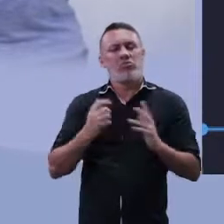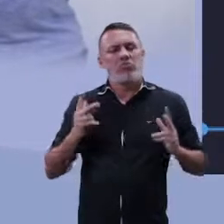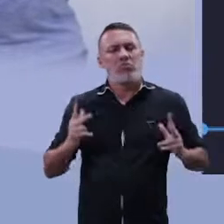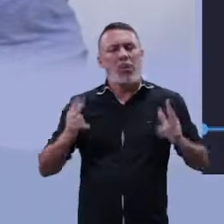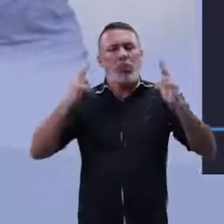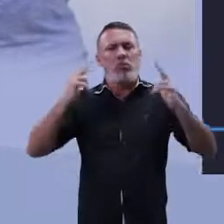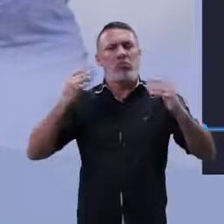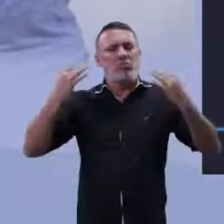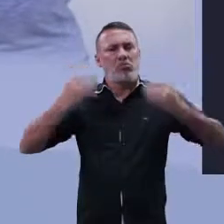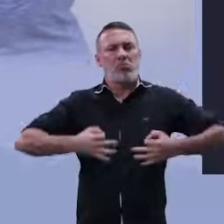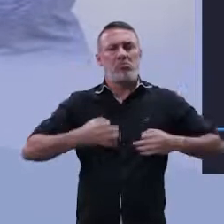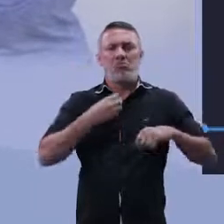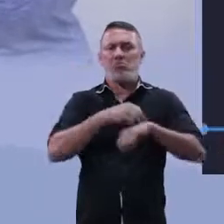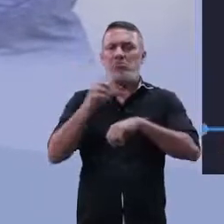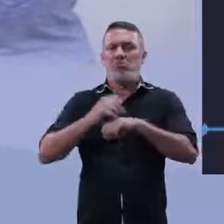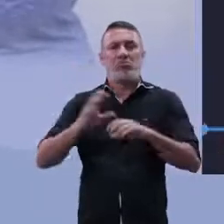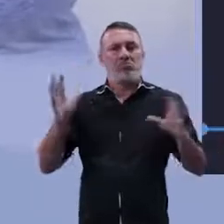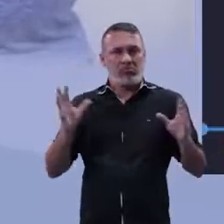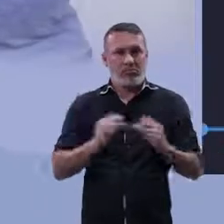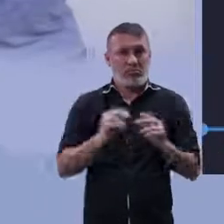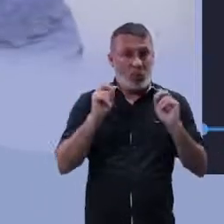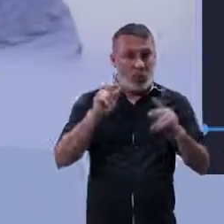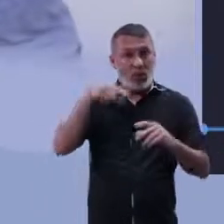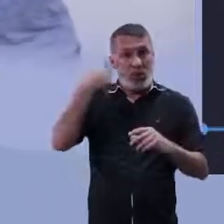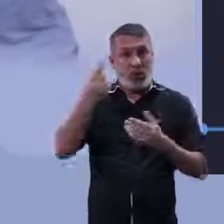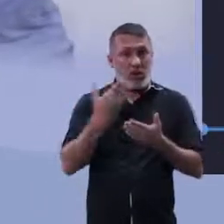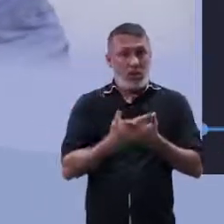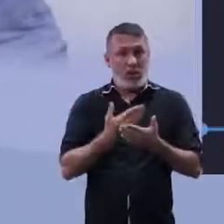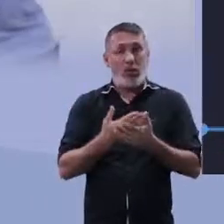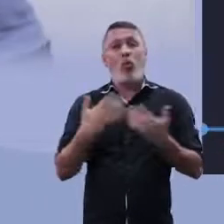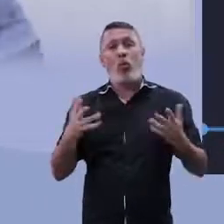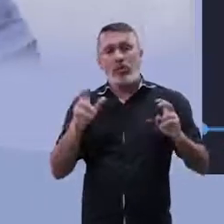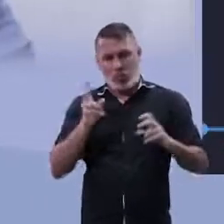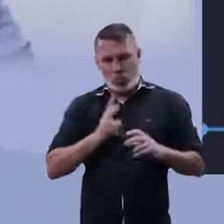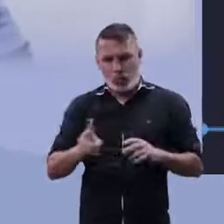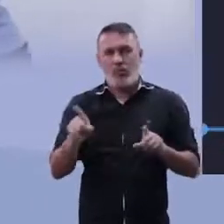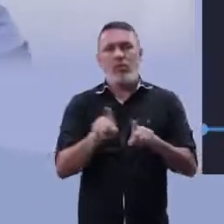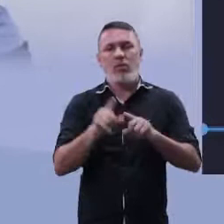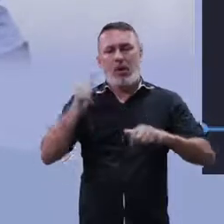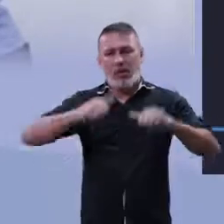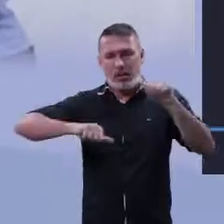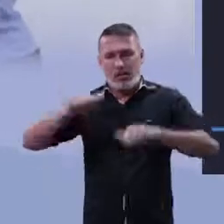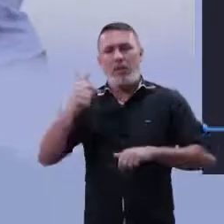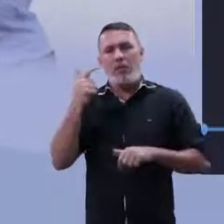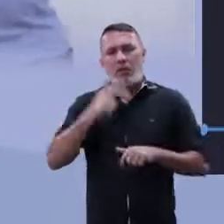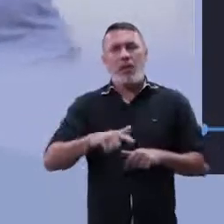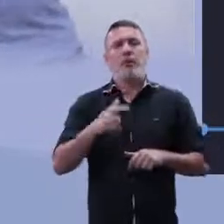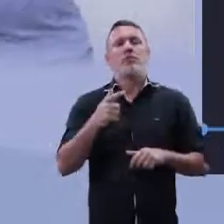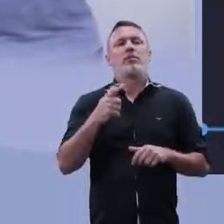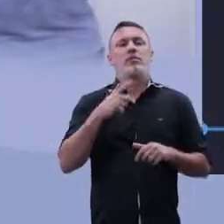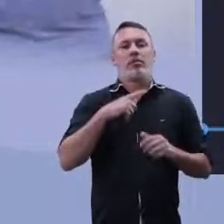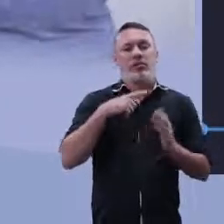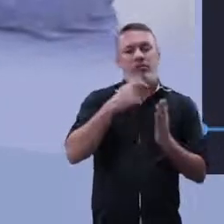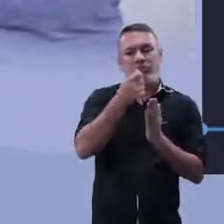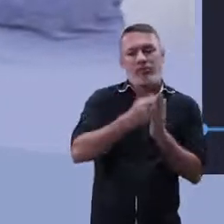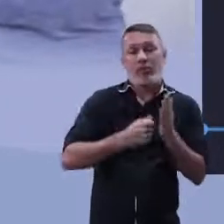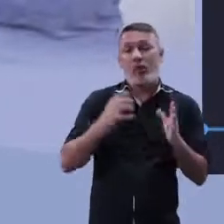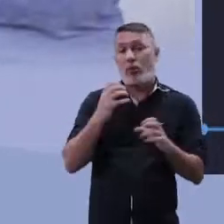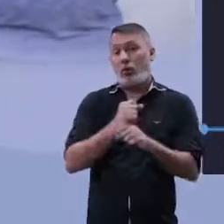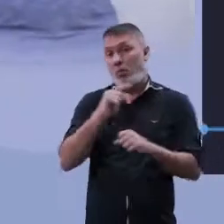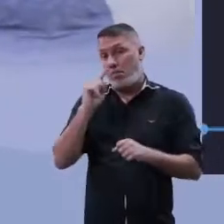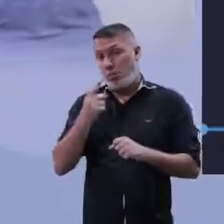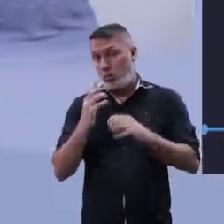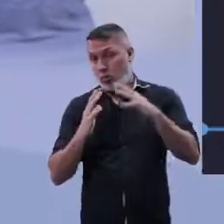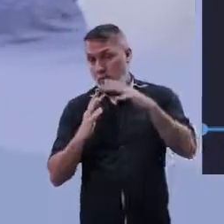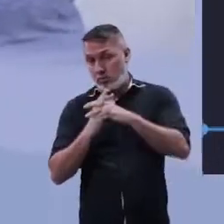ser trabalhado em circuito. Ok? Na próxima aula nós vamos ainda continuar analisando mais um modelo de redação nota 1000.